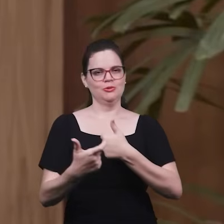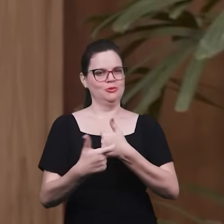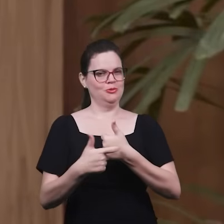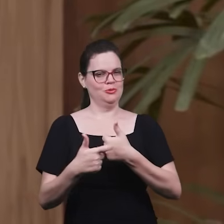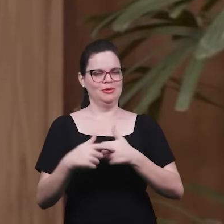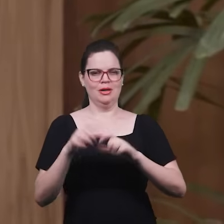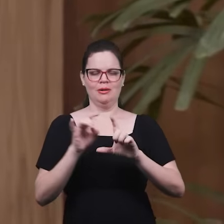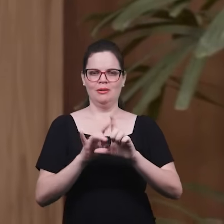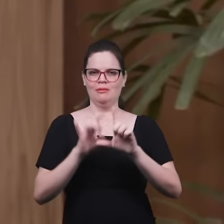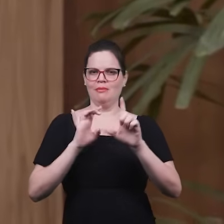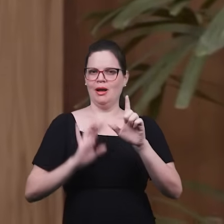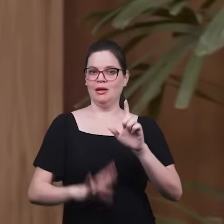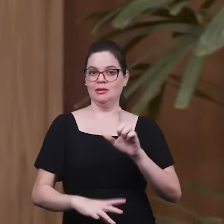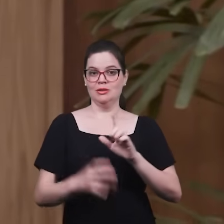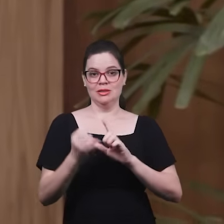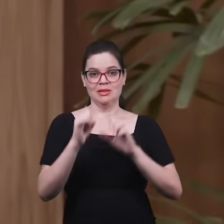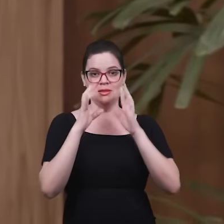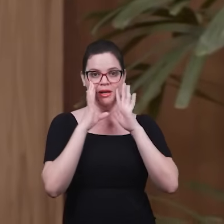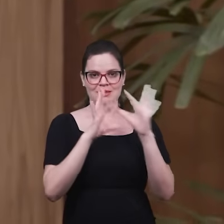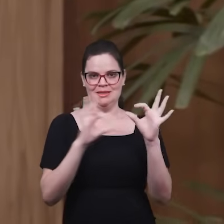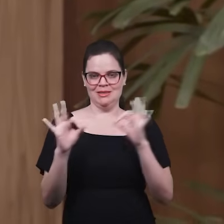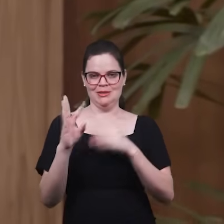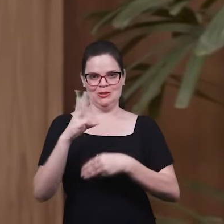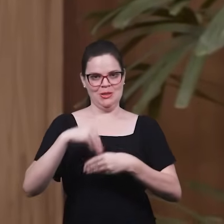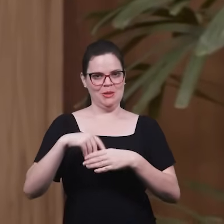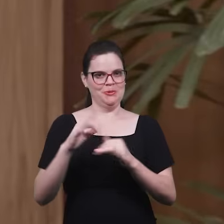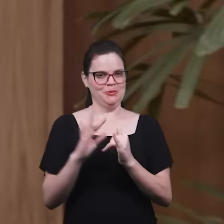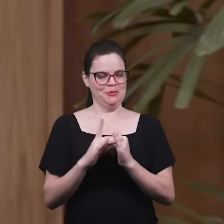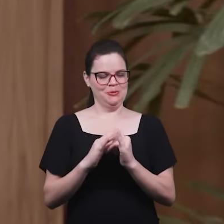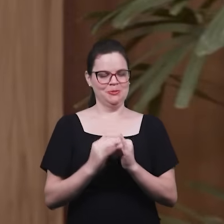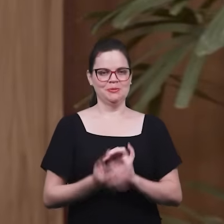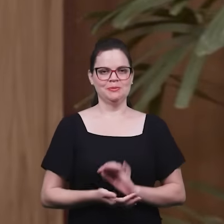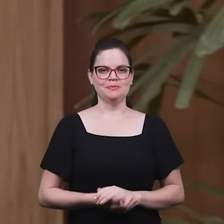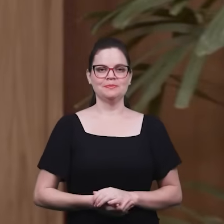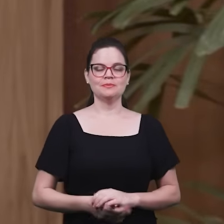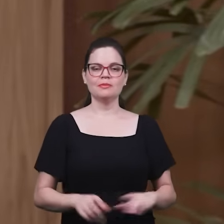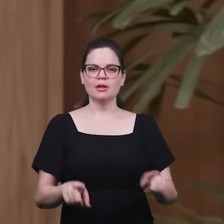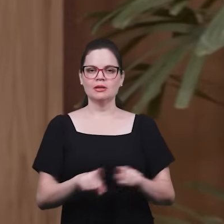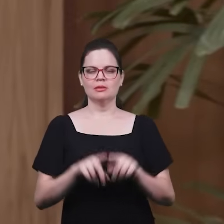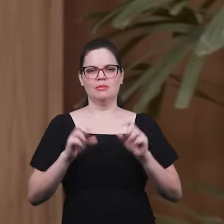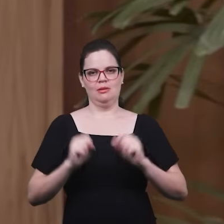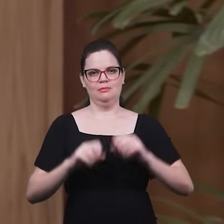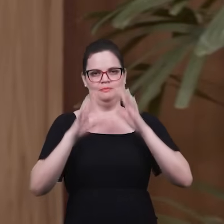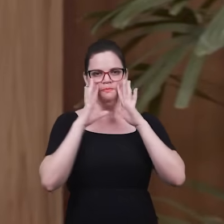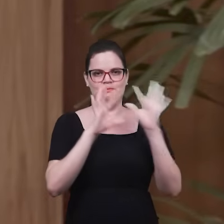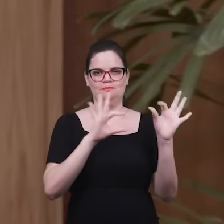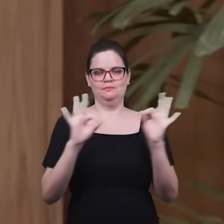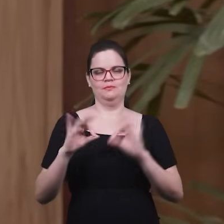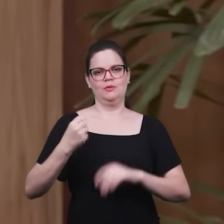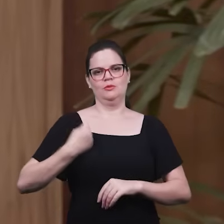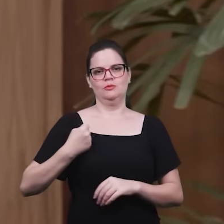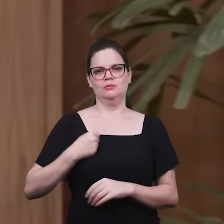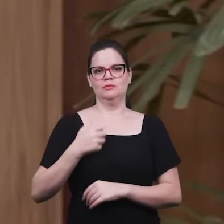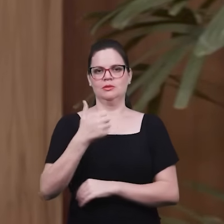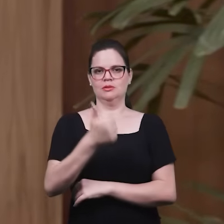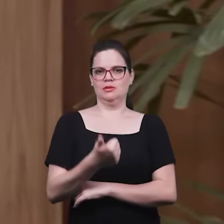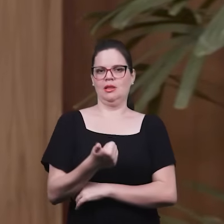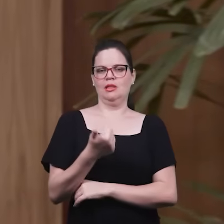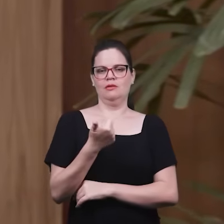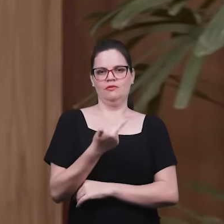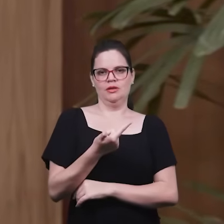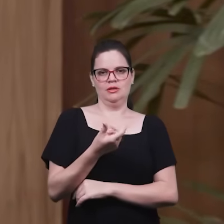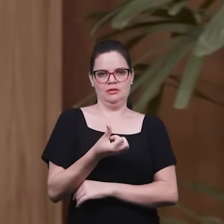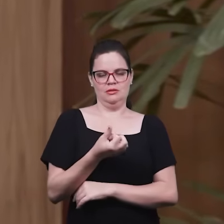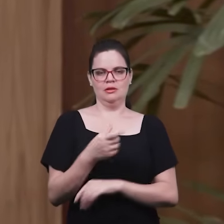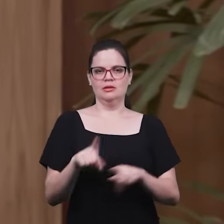curta, compartilhe se você nos assiste pelo YouTube. Você também pode nos assistir pelo canal 126 da TV e pelo